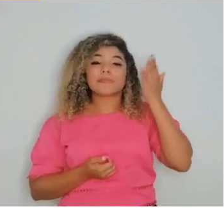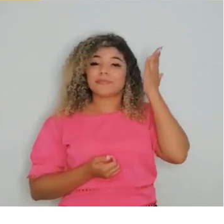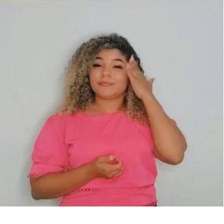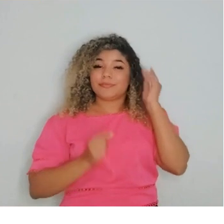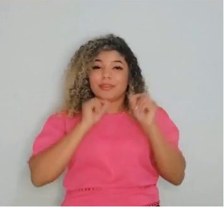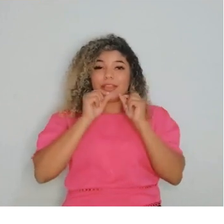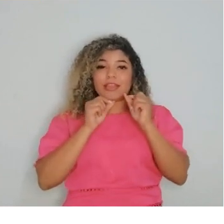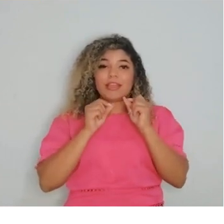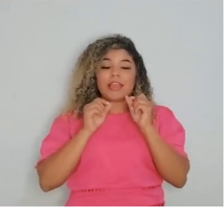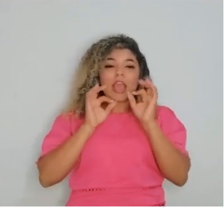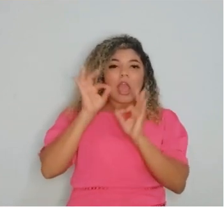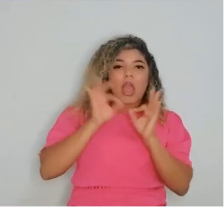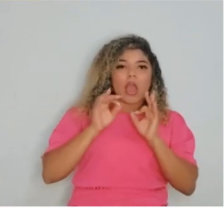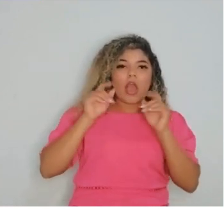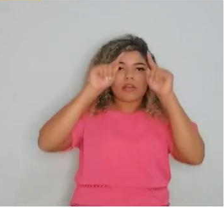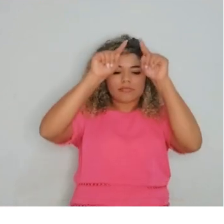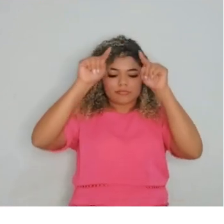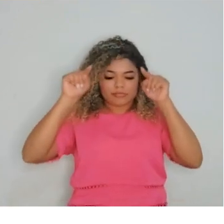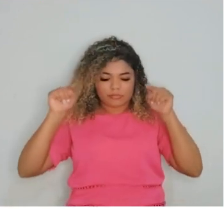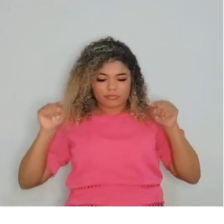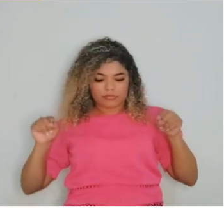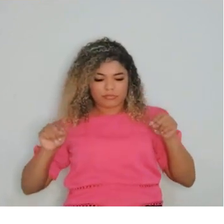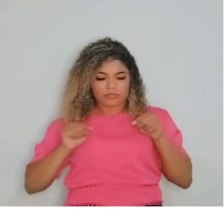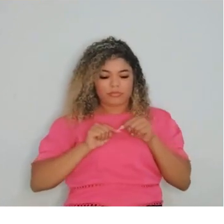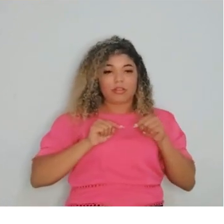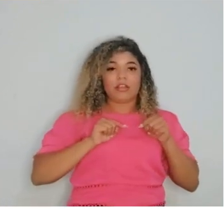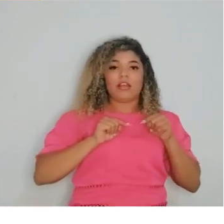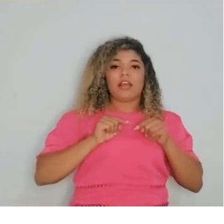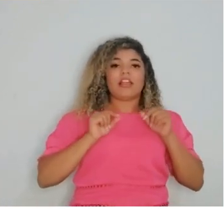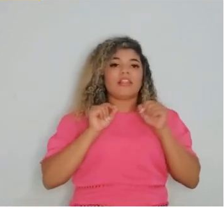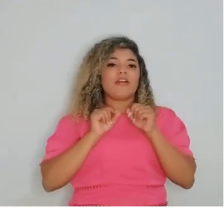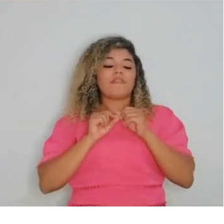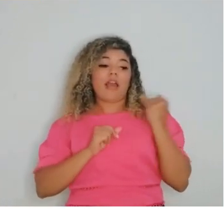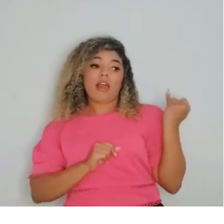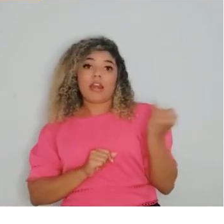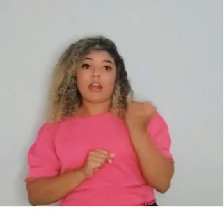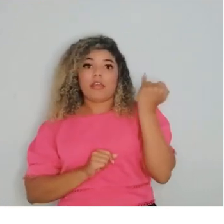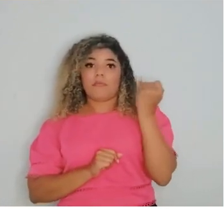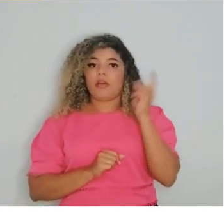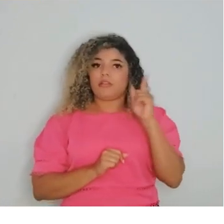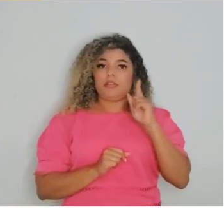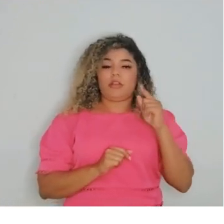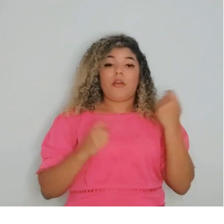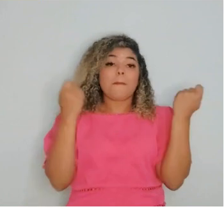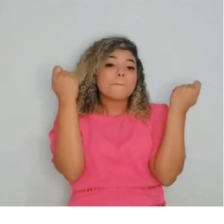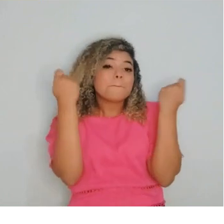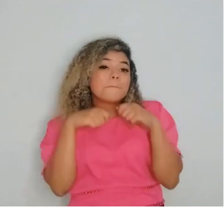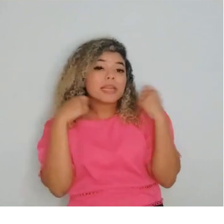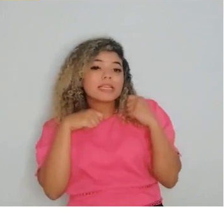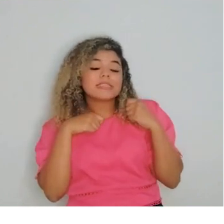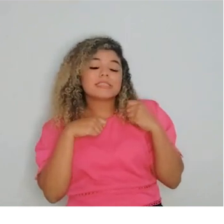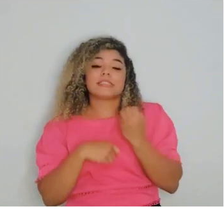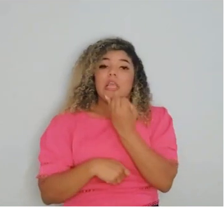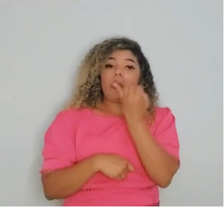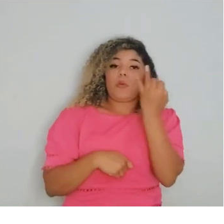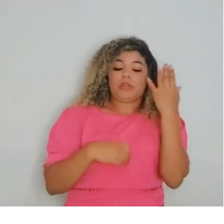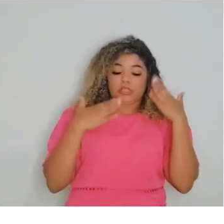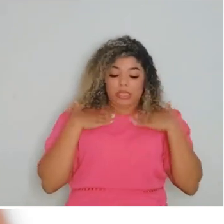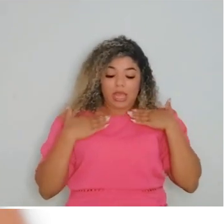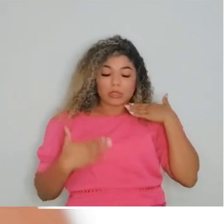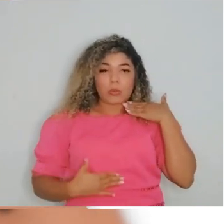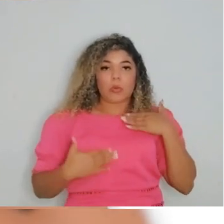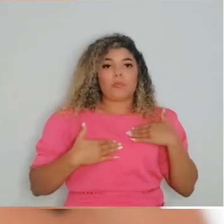importante salientar que a posição dos alimentos na pirâmide não se dá por importância e sim por necessidade e